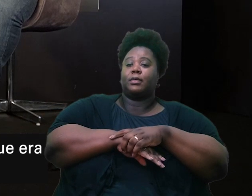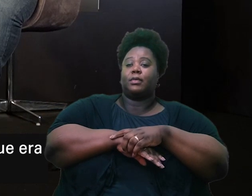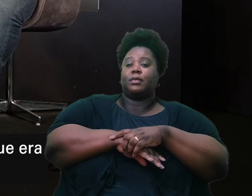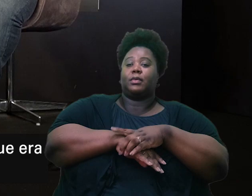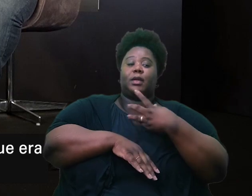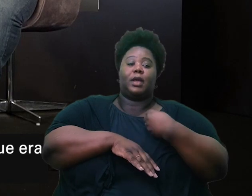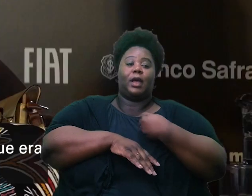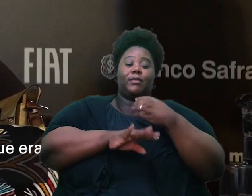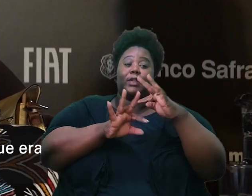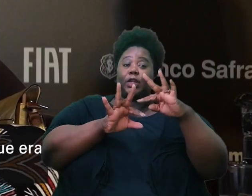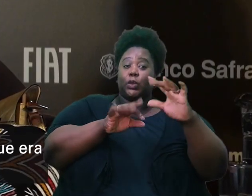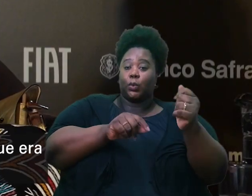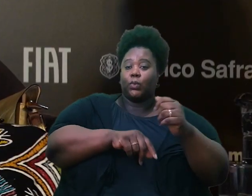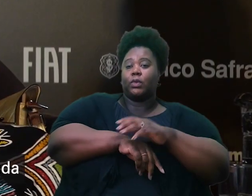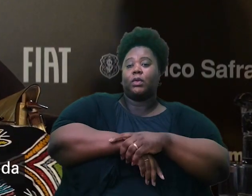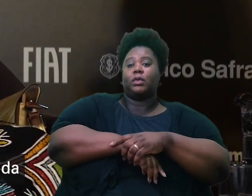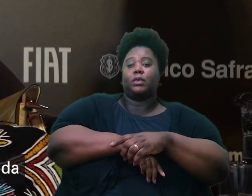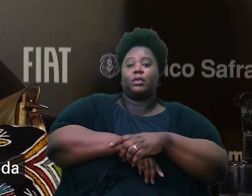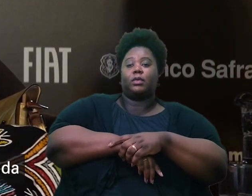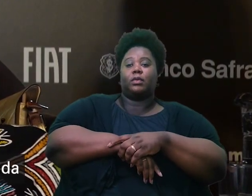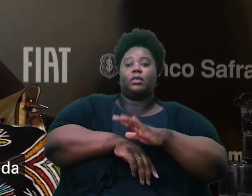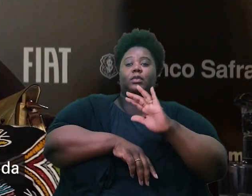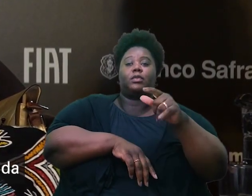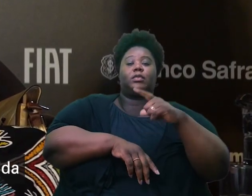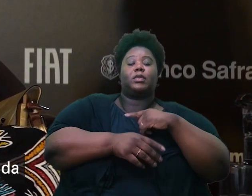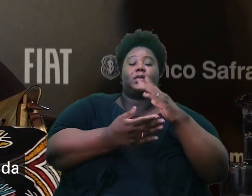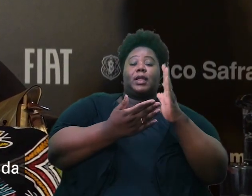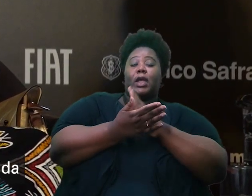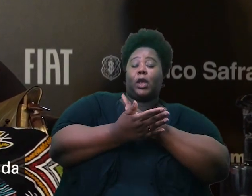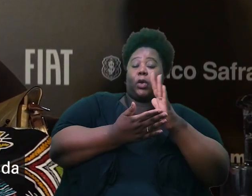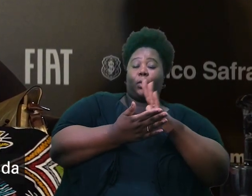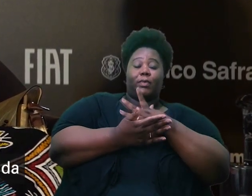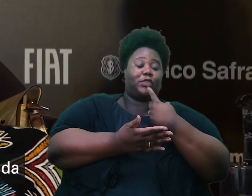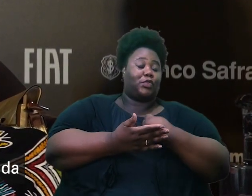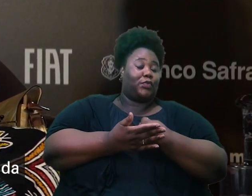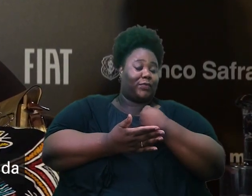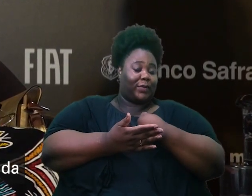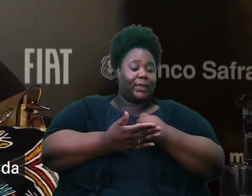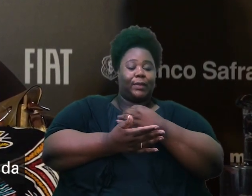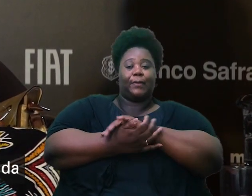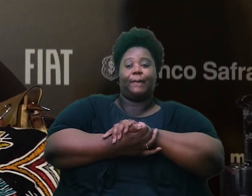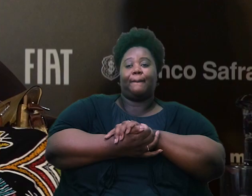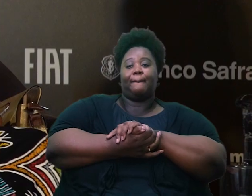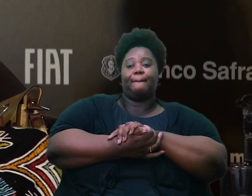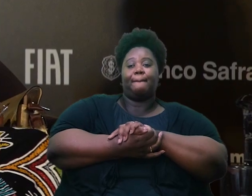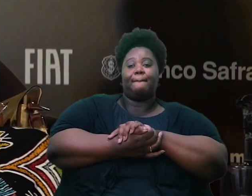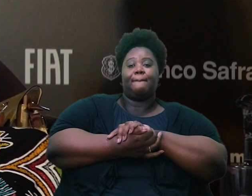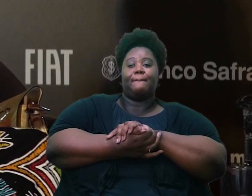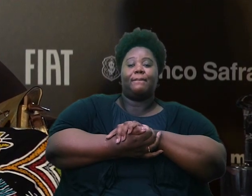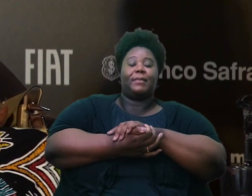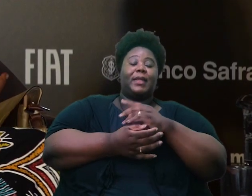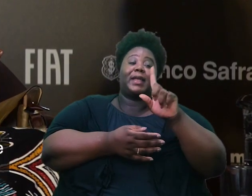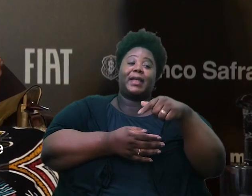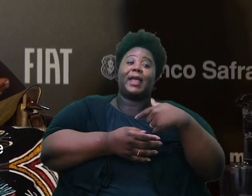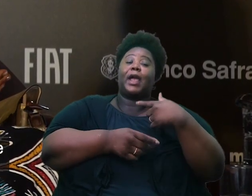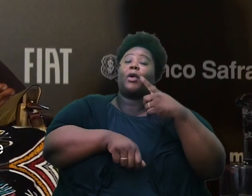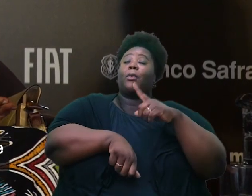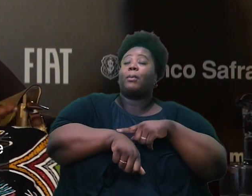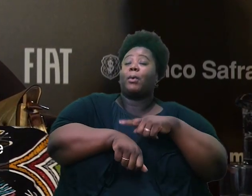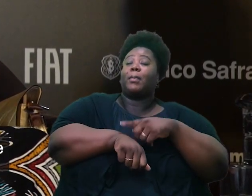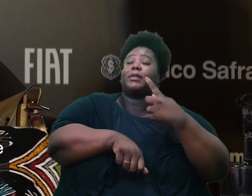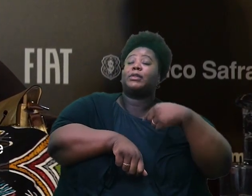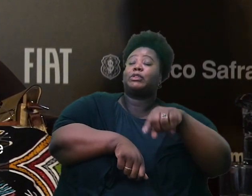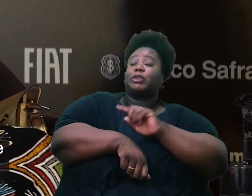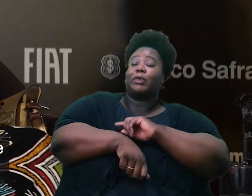era na minha época, né? Eu já tenho algumas décadas de vida. E é uma das chances que a gente